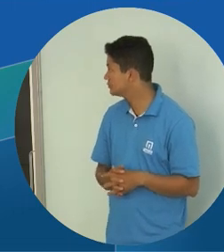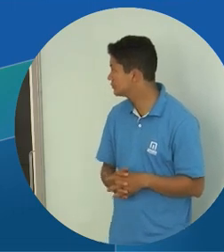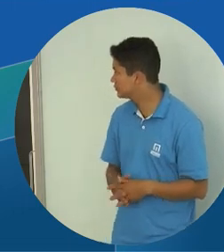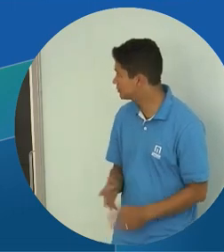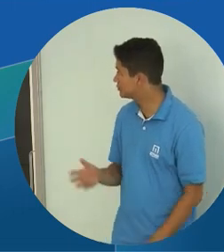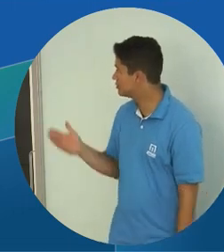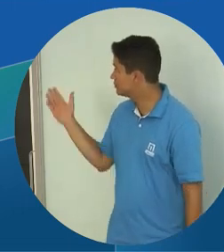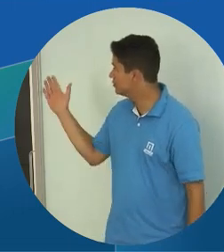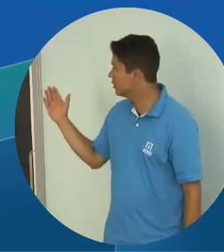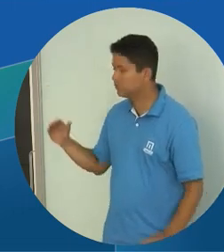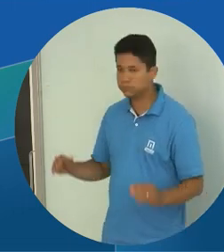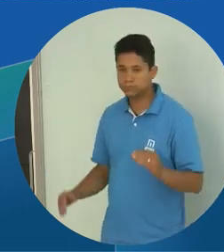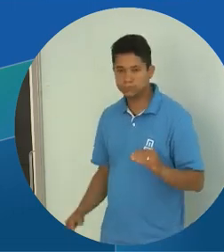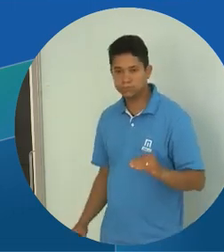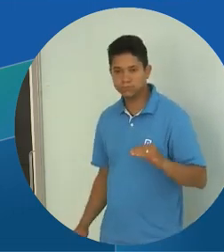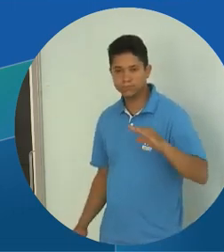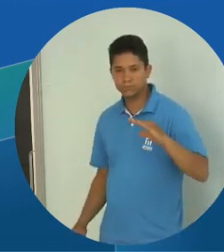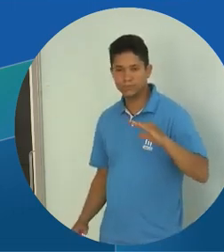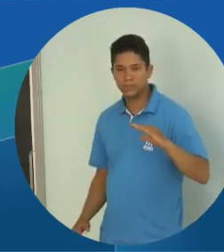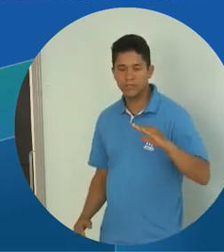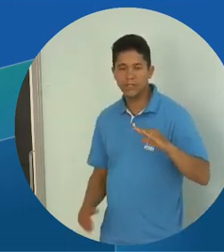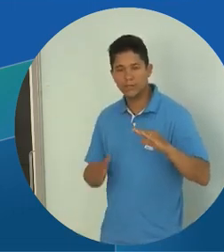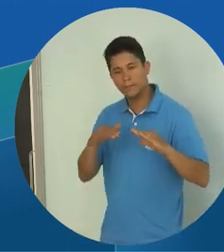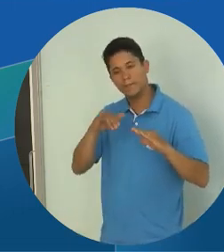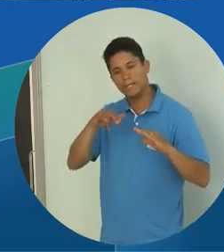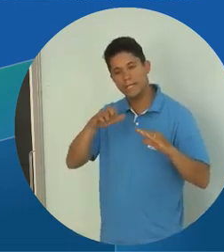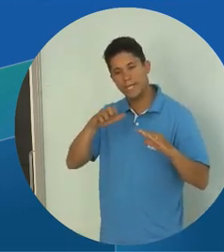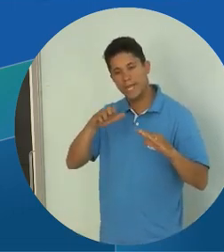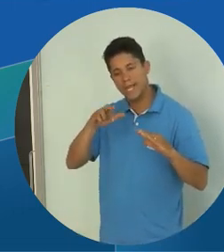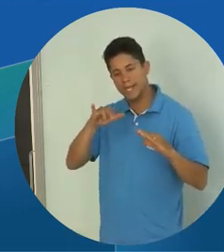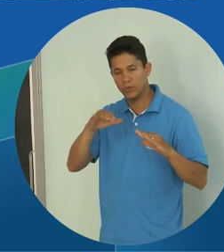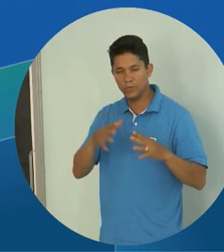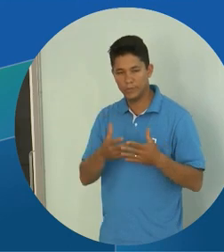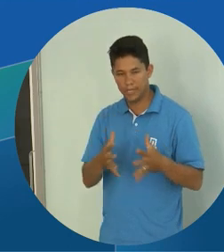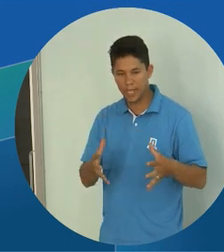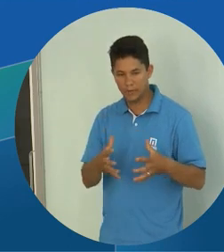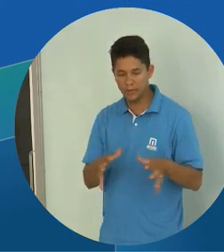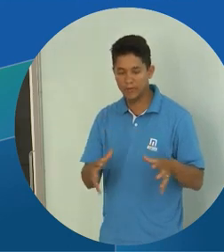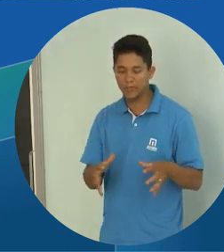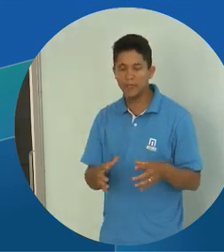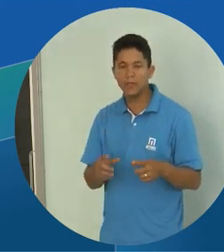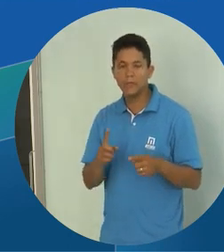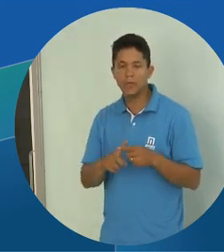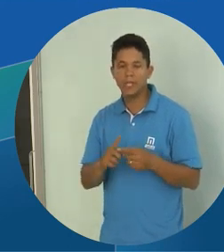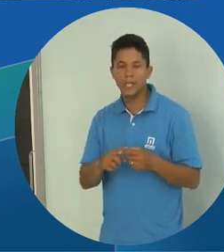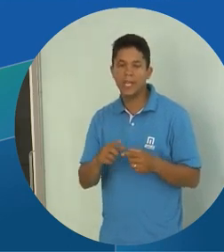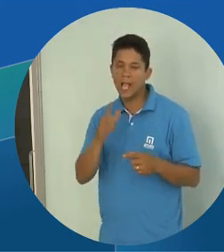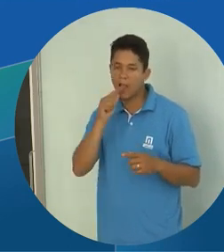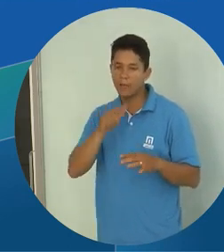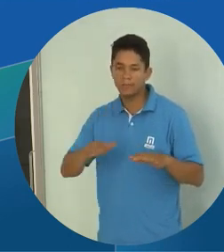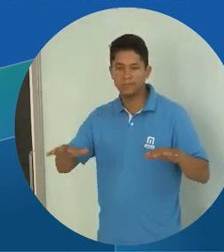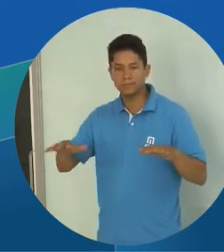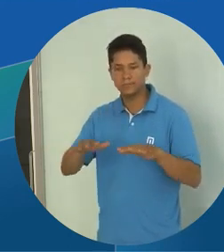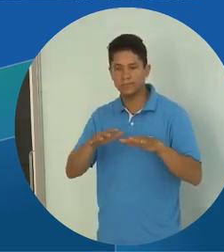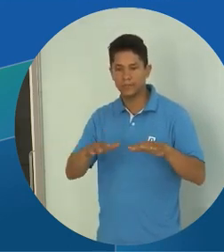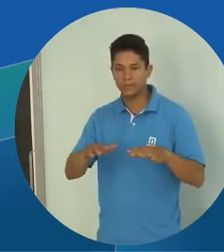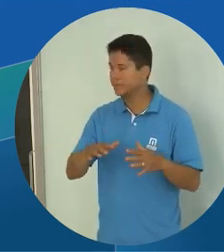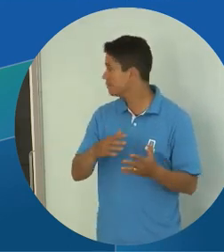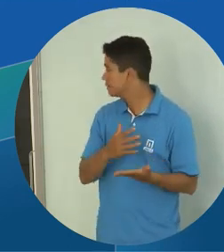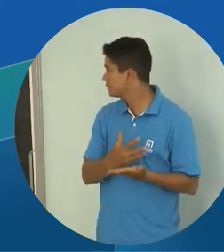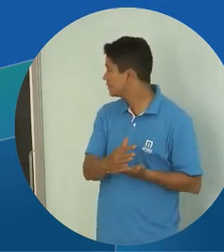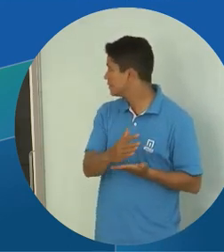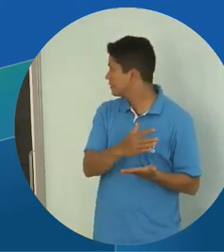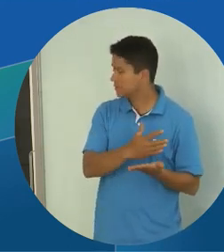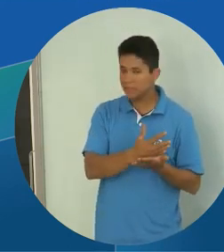espessador de minério. Para quem não conhece, o rejeito, né, ele é depositado aí dentro, há a